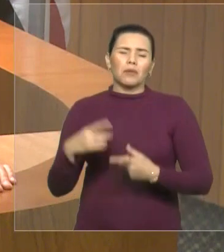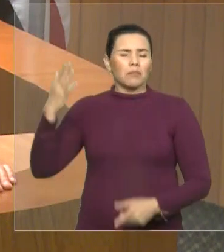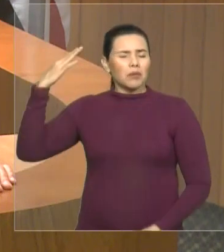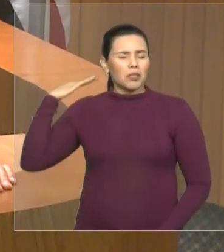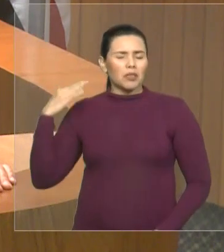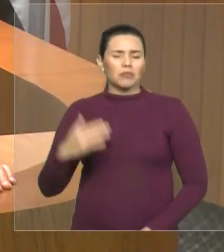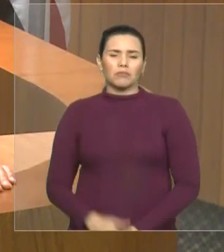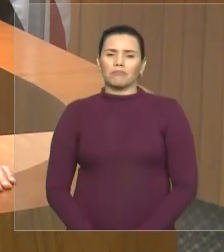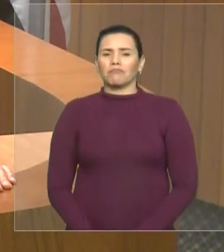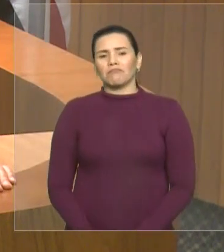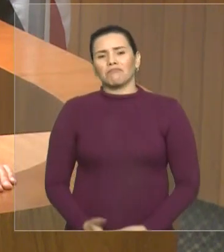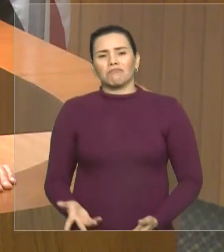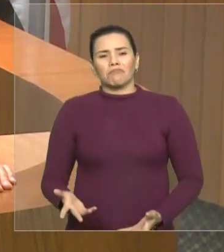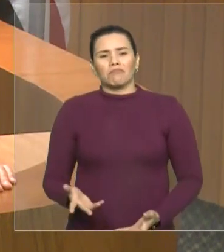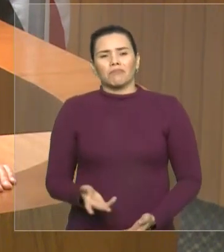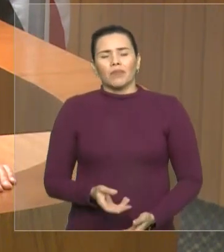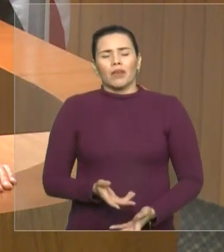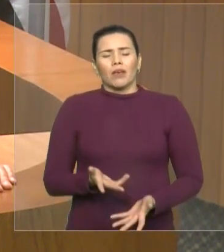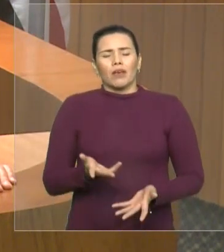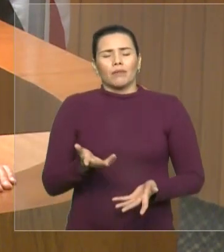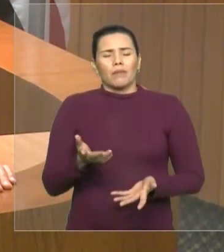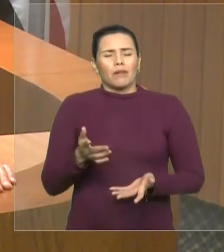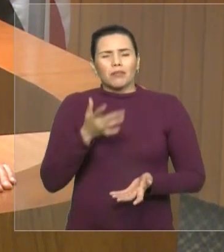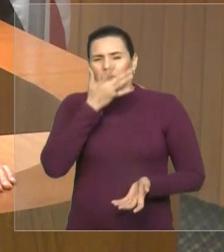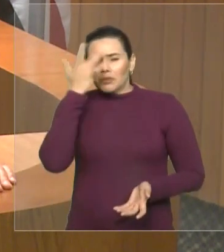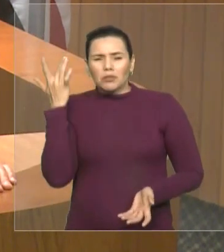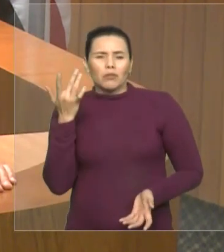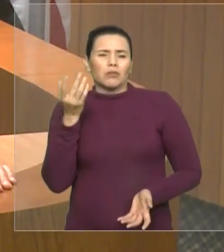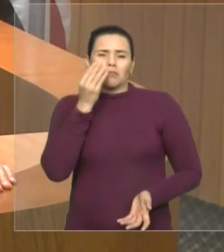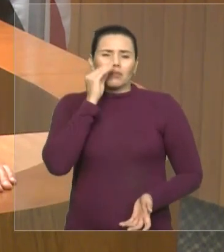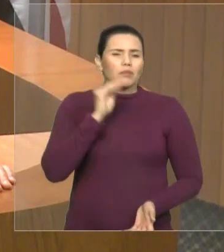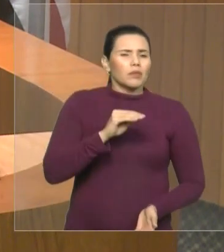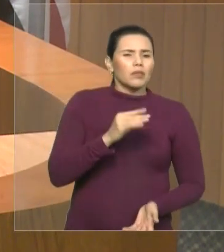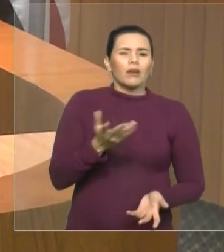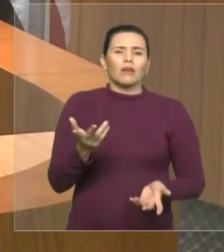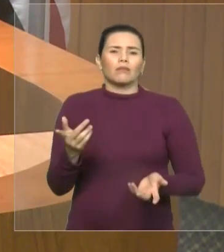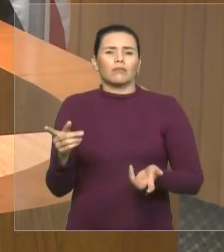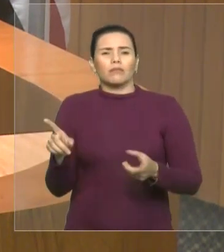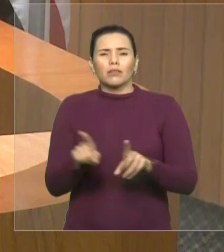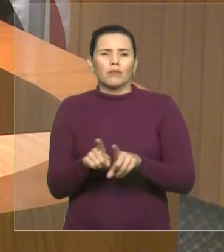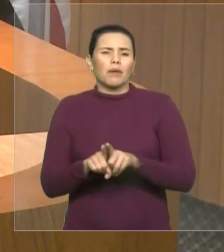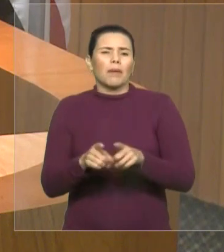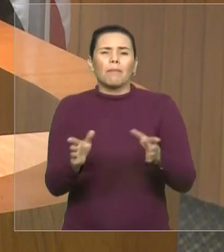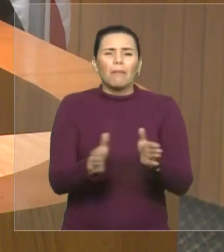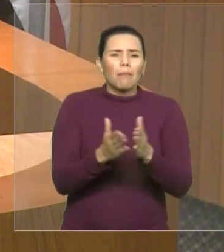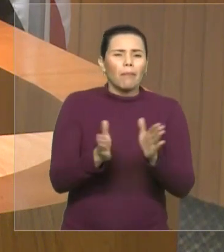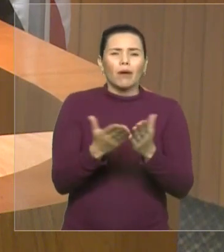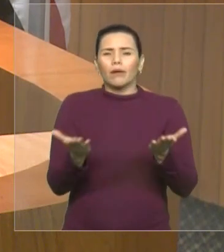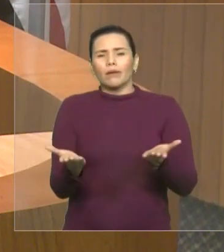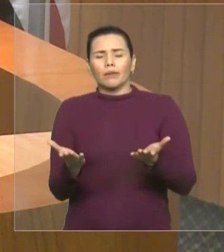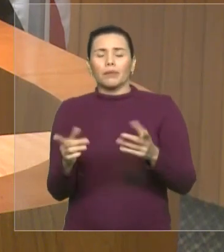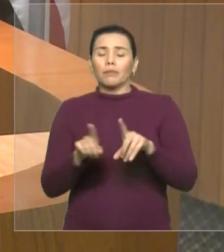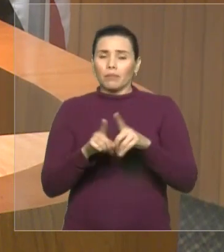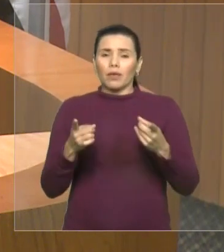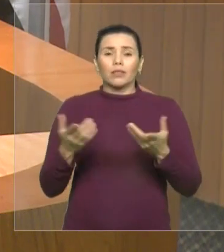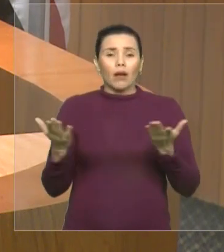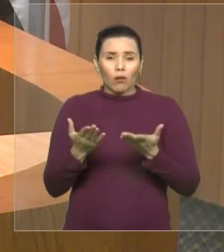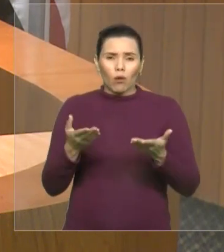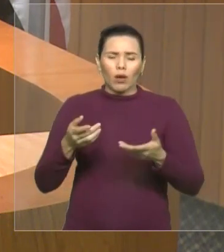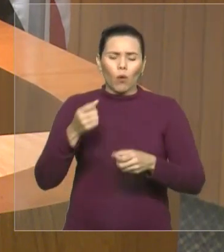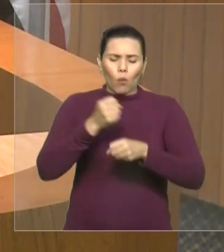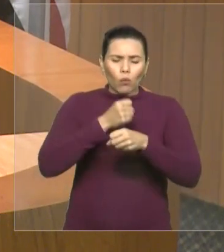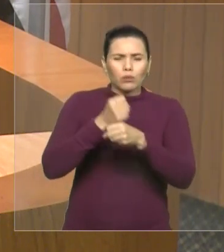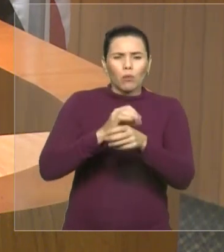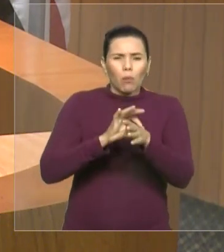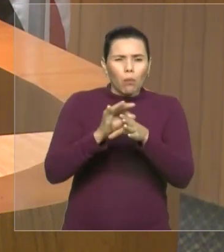precisava dessa drenagem, desse asfalto, dessas ruas, e o governo do estado viu, sensivelmente fez. Parabenizo também